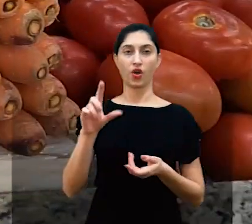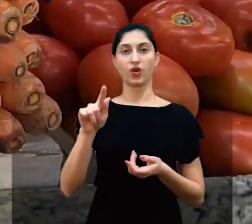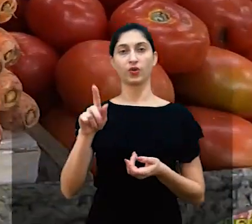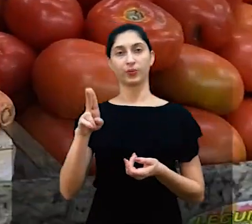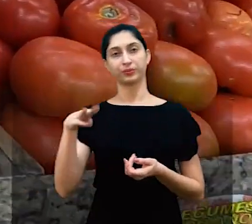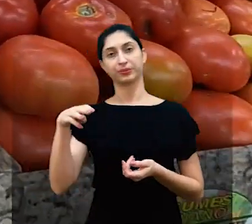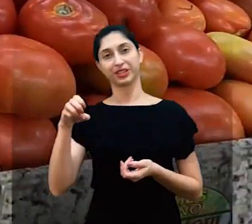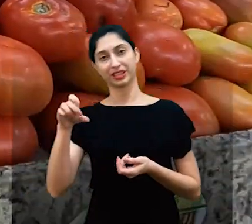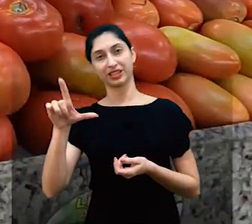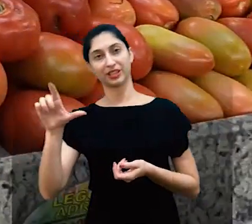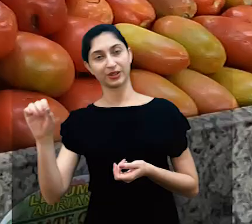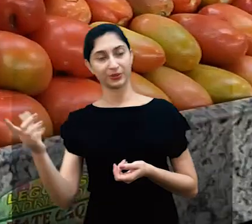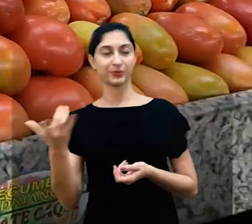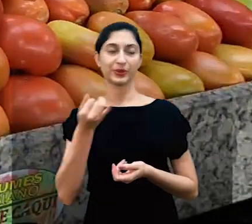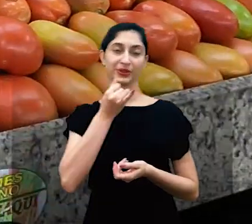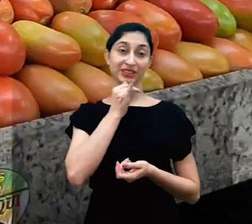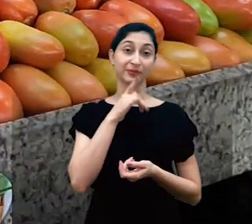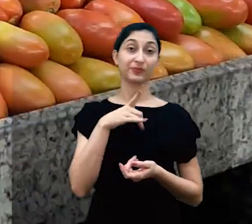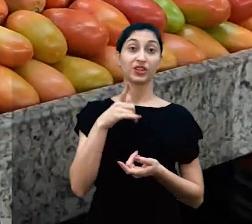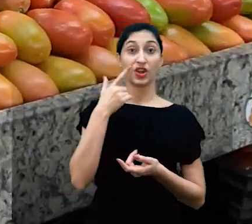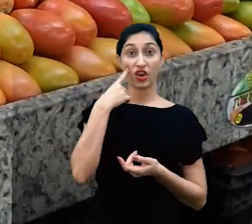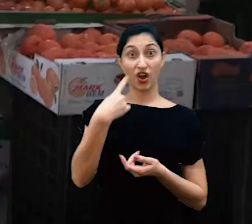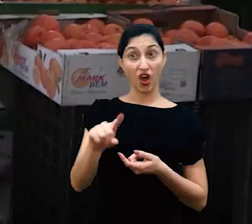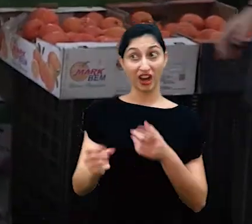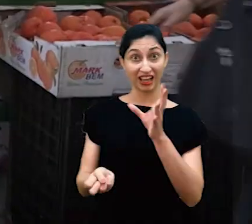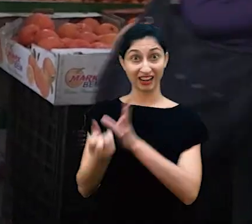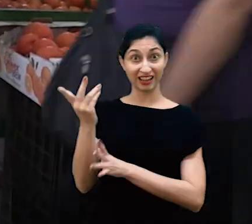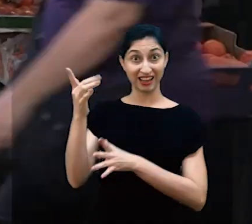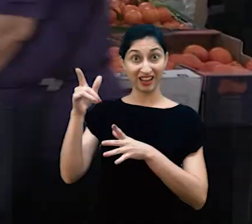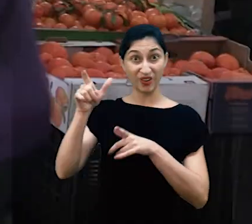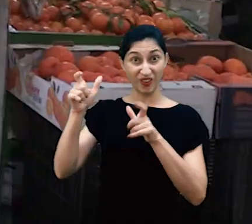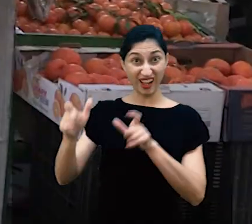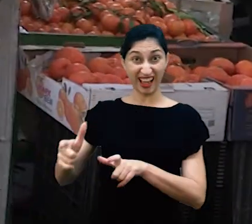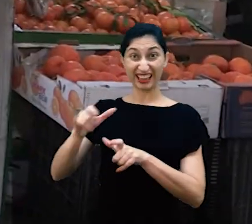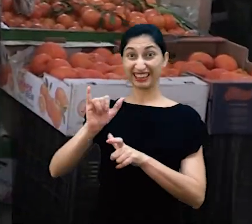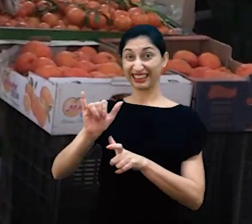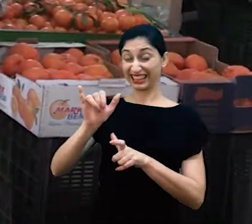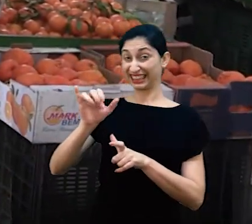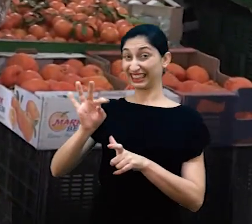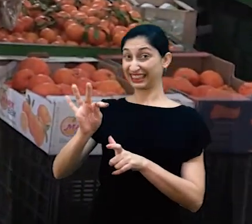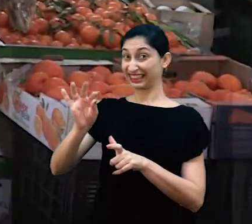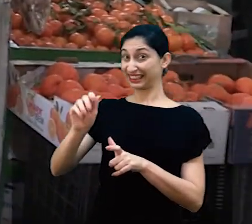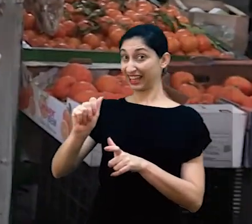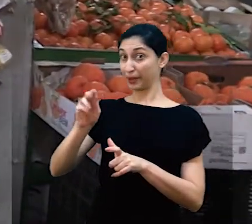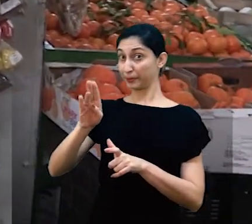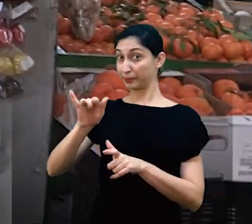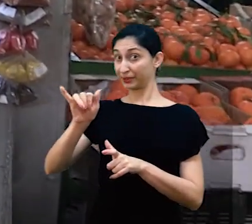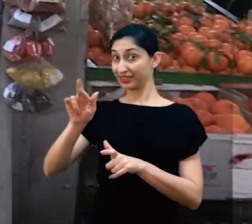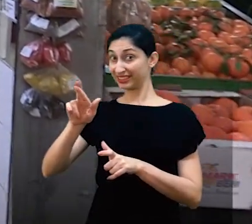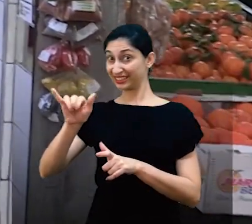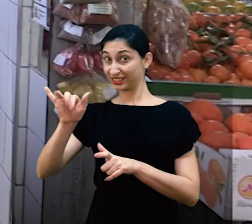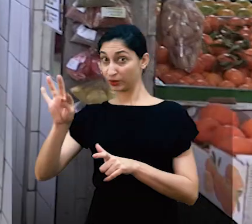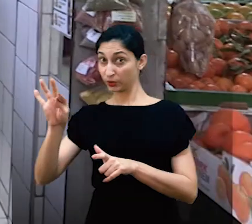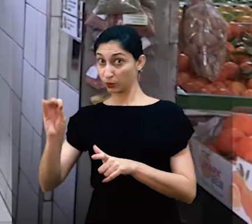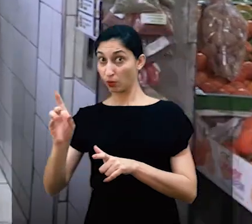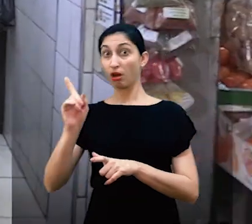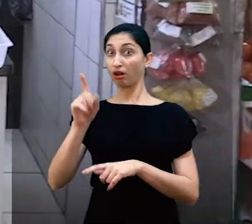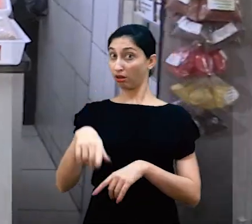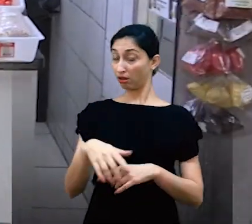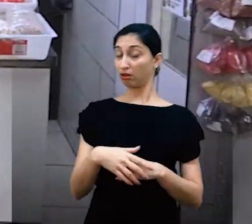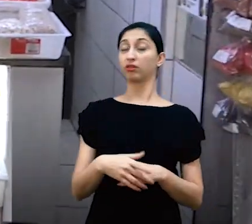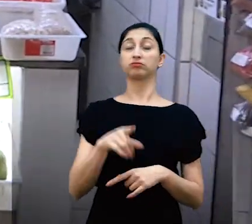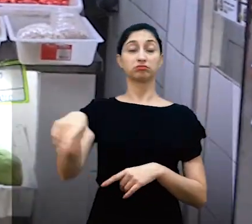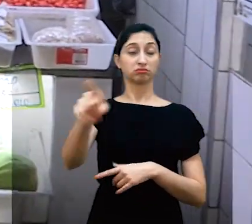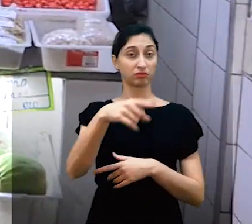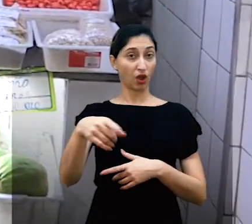a produção é aqui em Tabirito. Agora eu vou mostrar para vocês um pouco aqui do Paraíso da Pimenta. Para você que gosta de uma pimenta